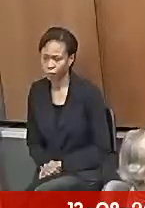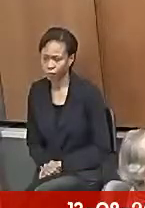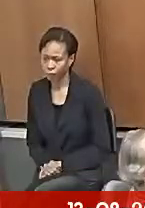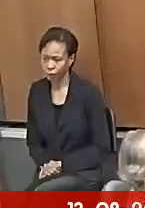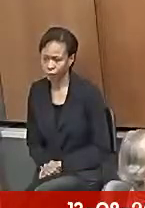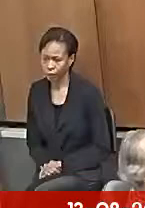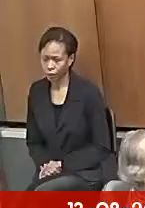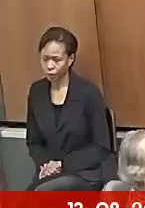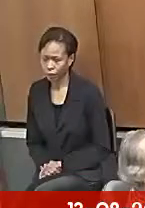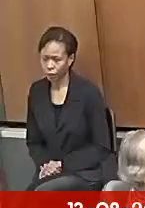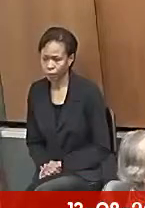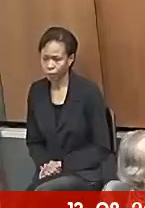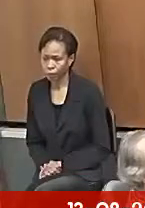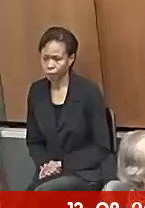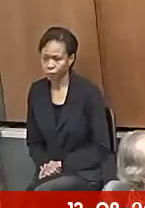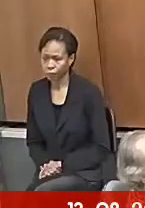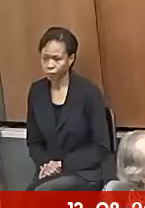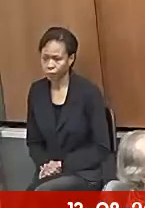quero